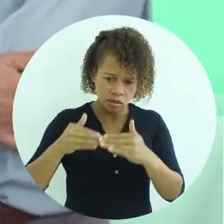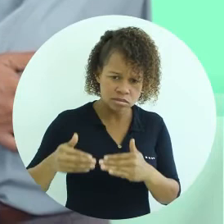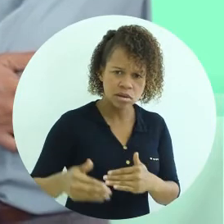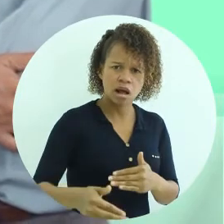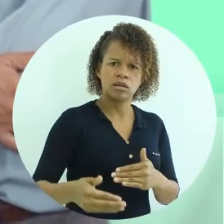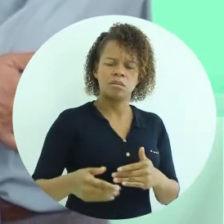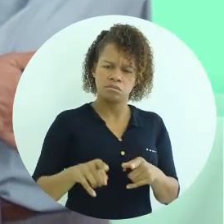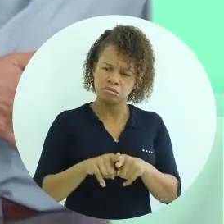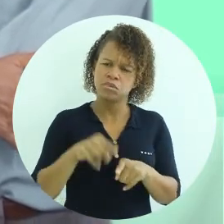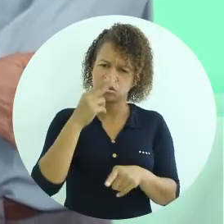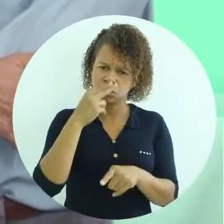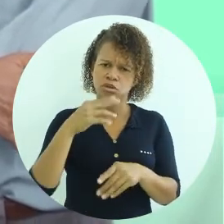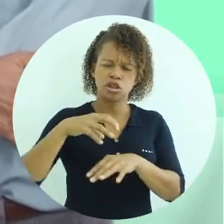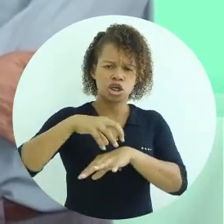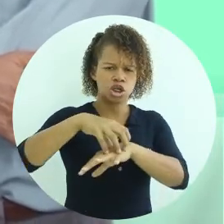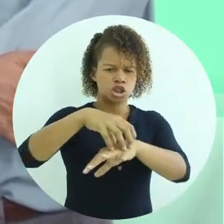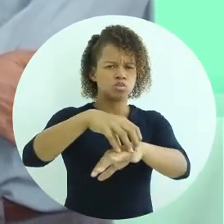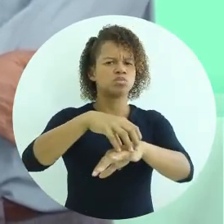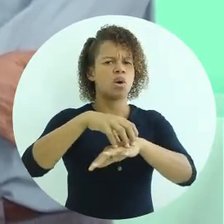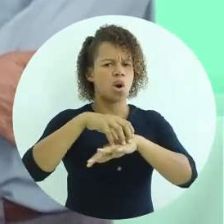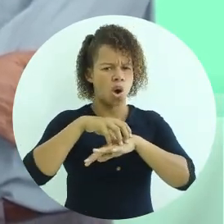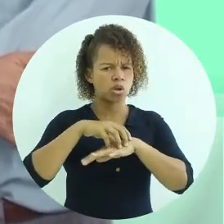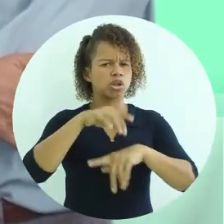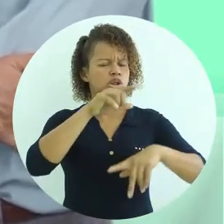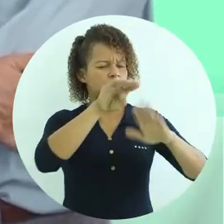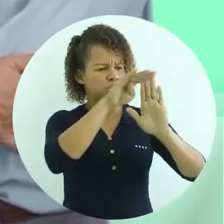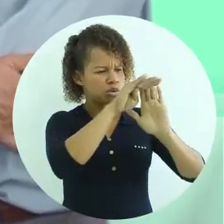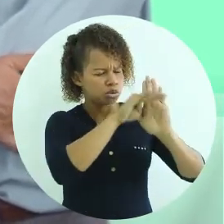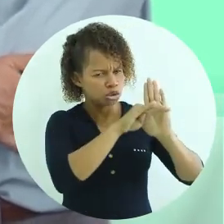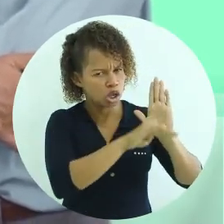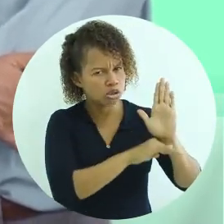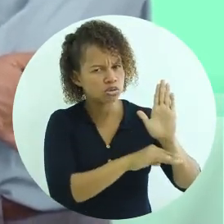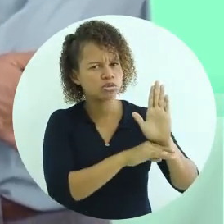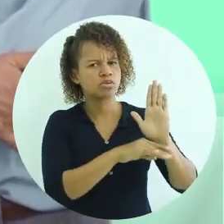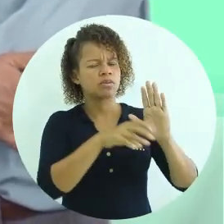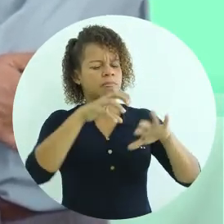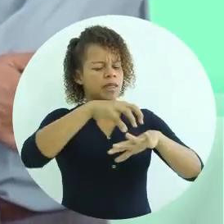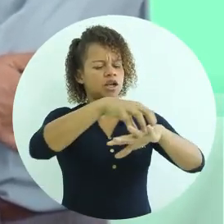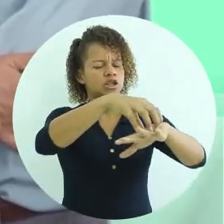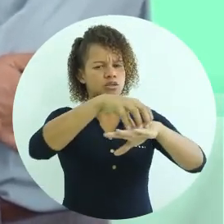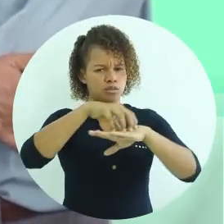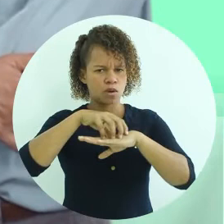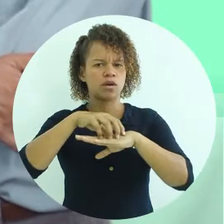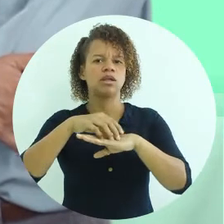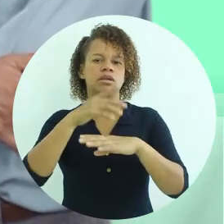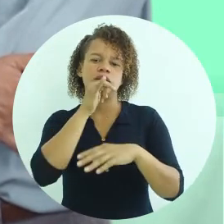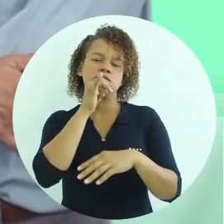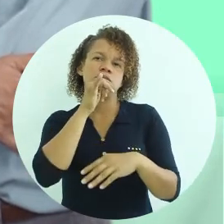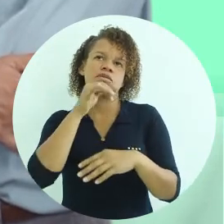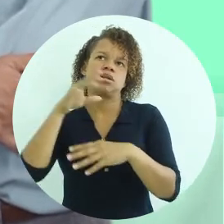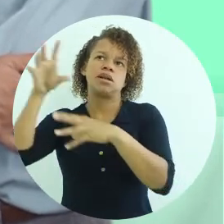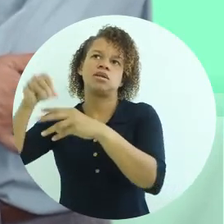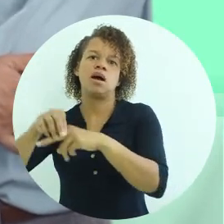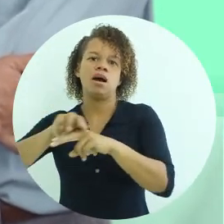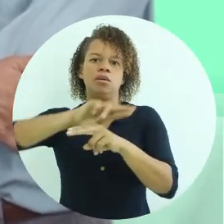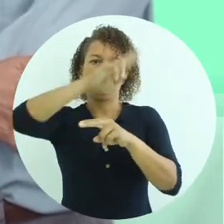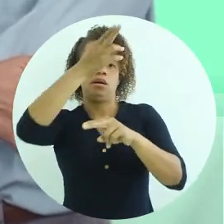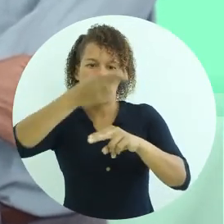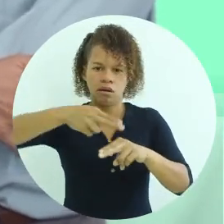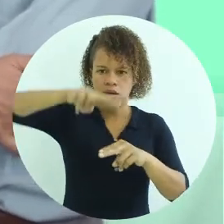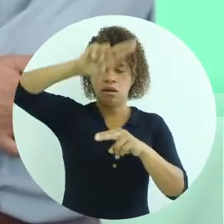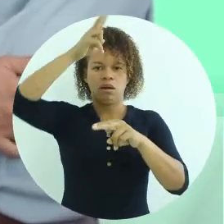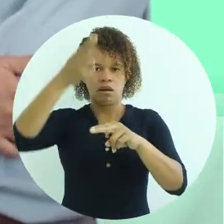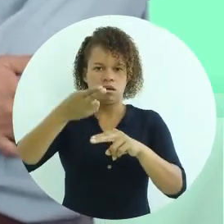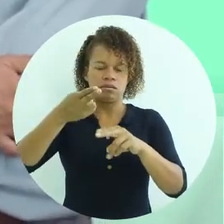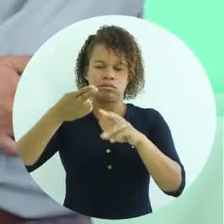que é de transporte de projetos, que chama. O transporte de projeto é, por exemplo, se você quiser trazer uma montanha-russa, você não vai trazer dentro de um container. Você